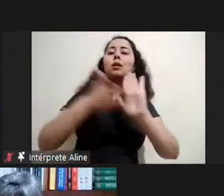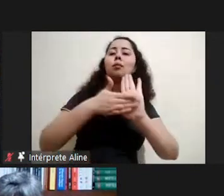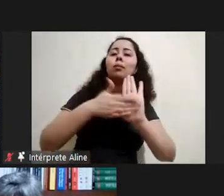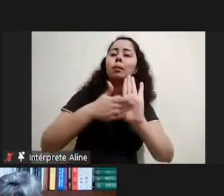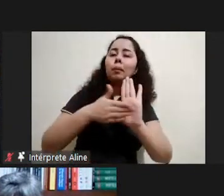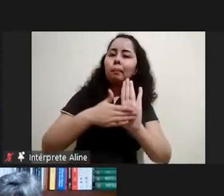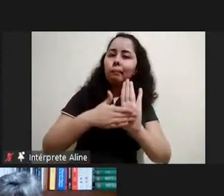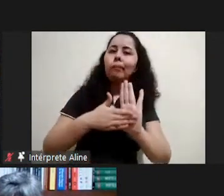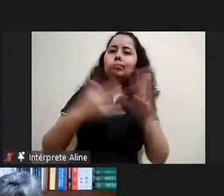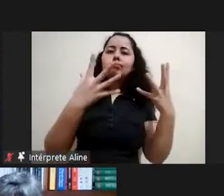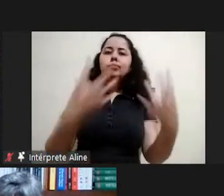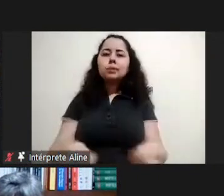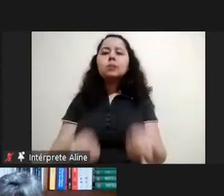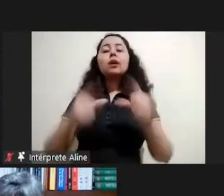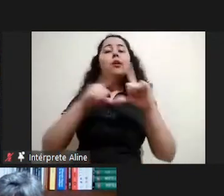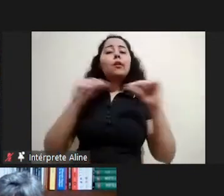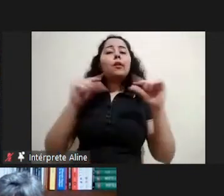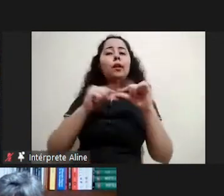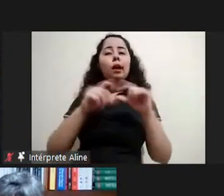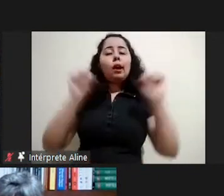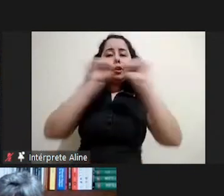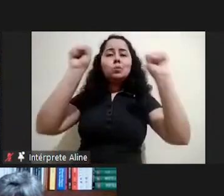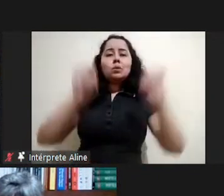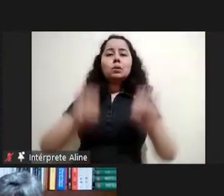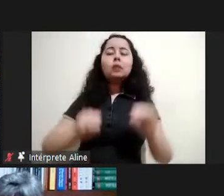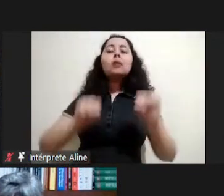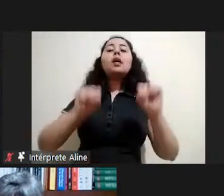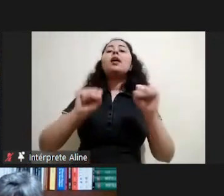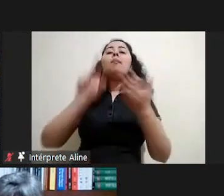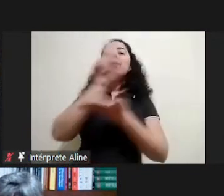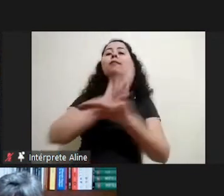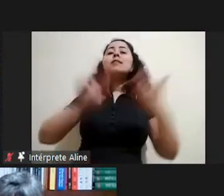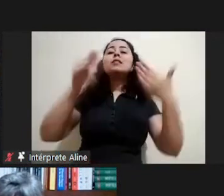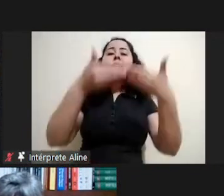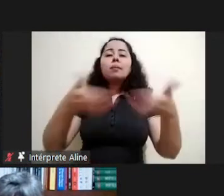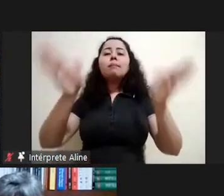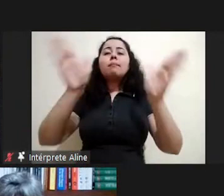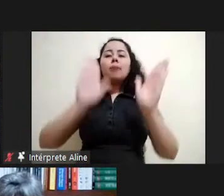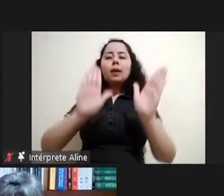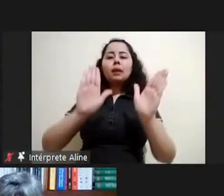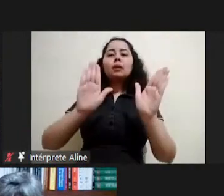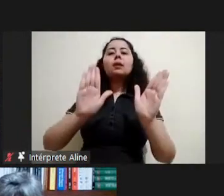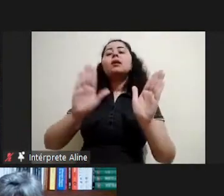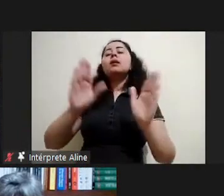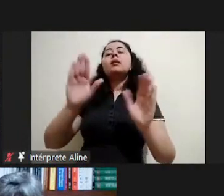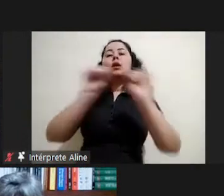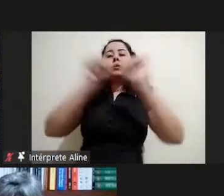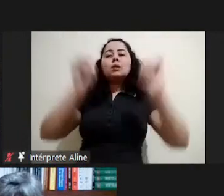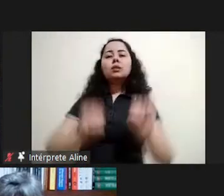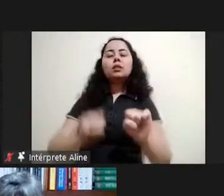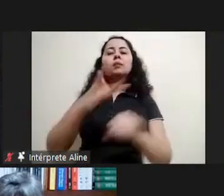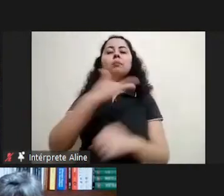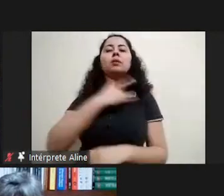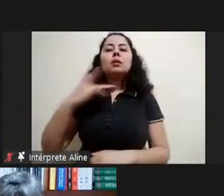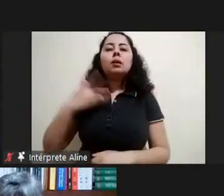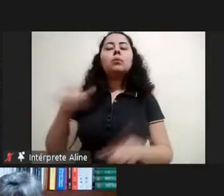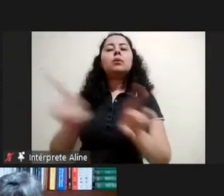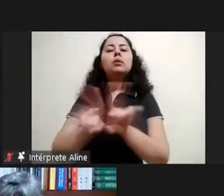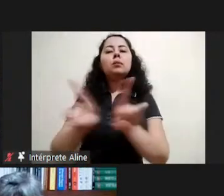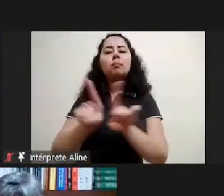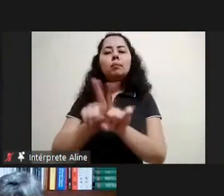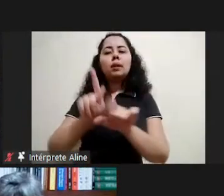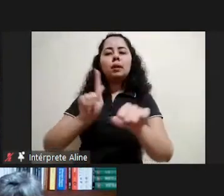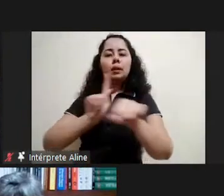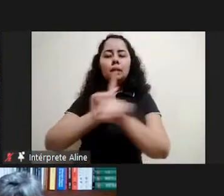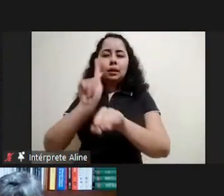ao Sistema Universidade Aberta do Sistema Único de Saúde, UNASUS. Gerente de Ensino e Pesquisa junto à Superintendência do